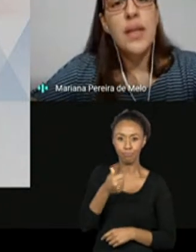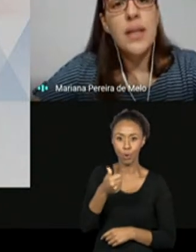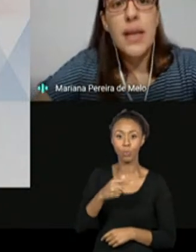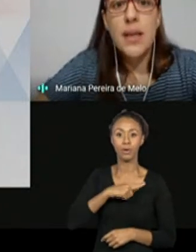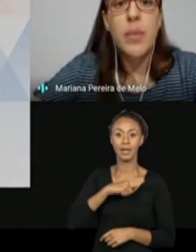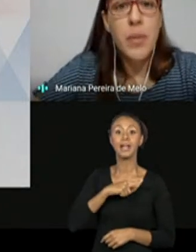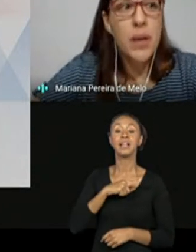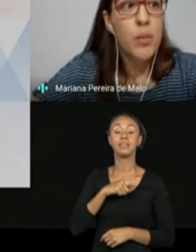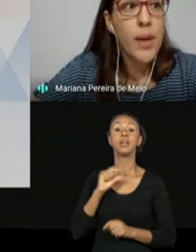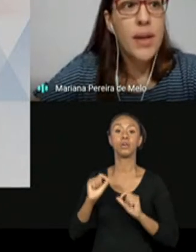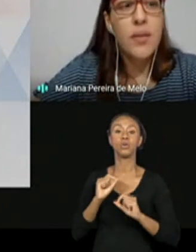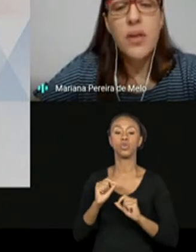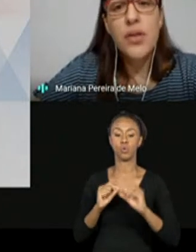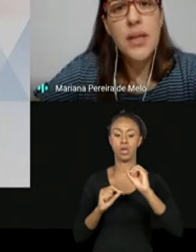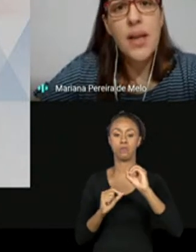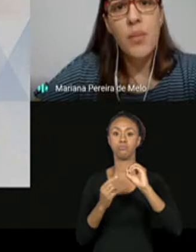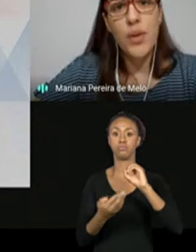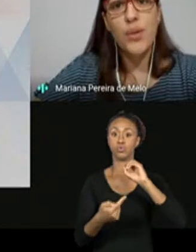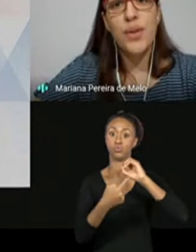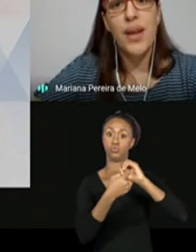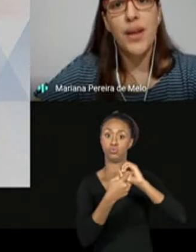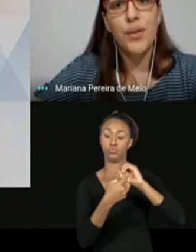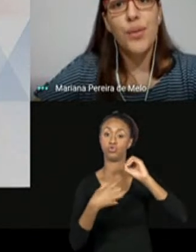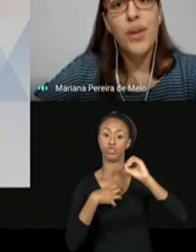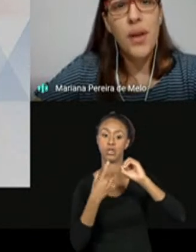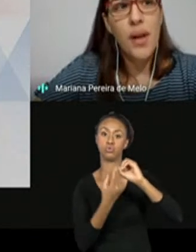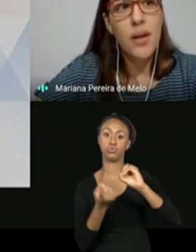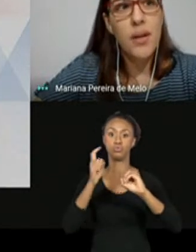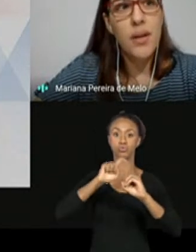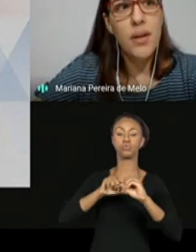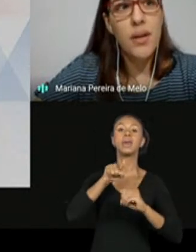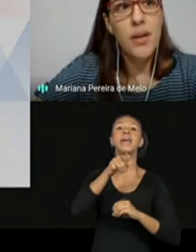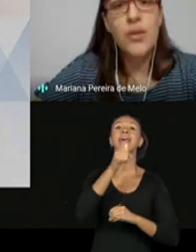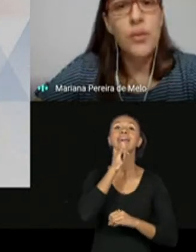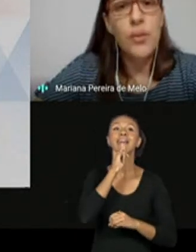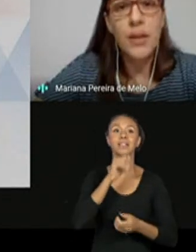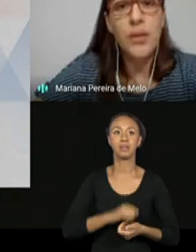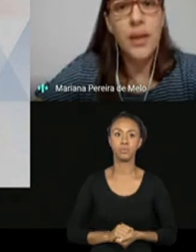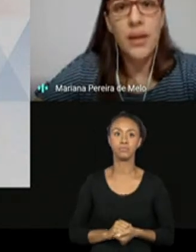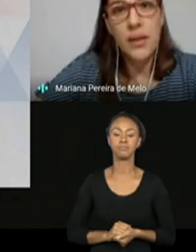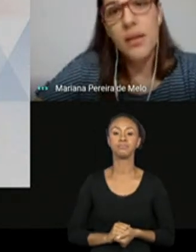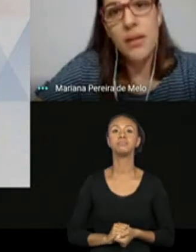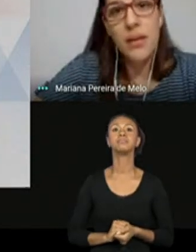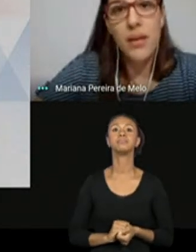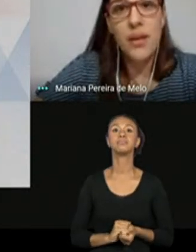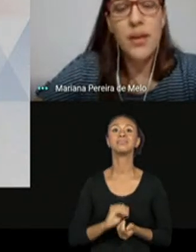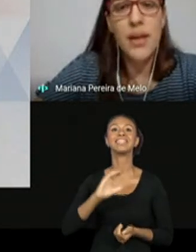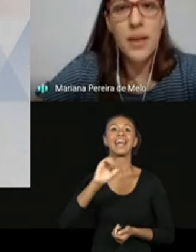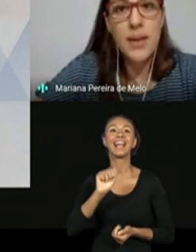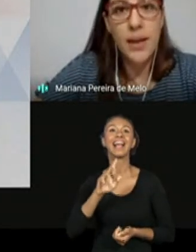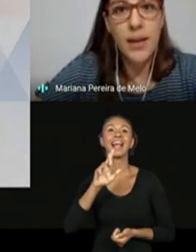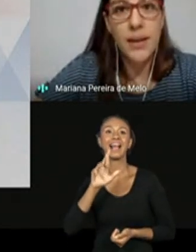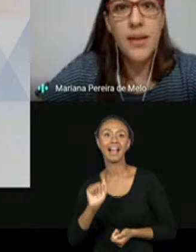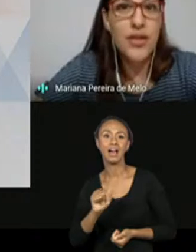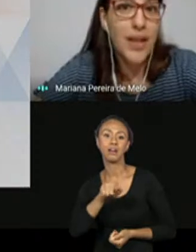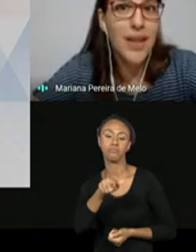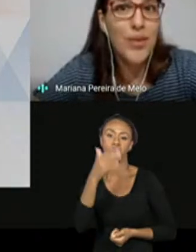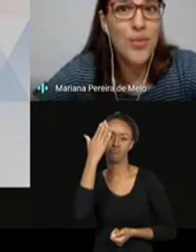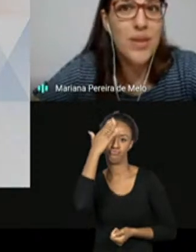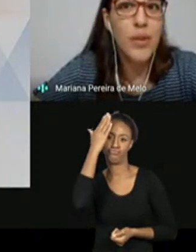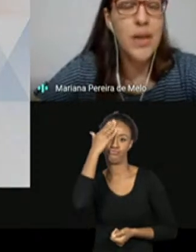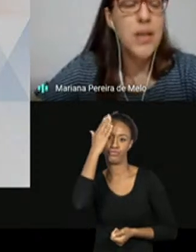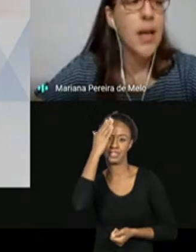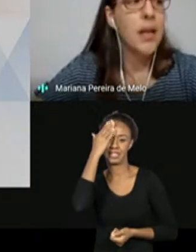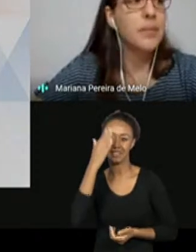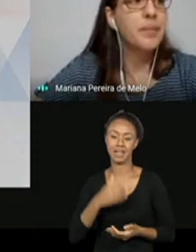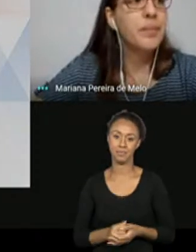de você lançar essa primeira moeda, você já sabe o resultado. Cara, independente do lado que ele sair, né? Já que tem